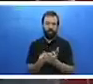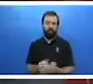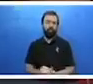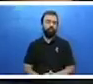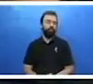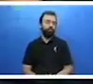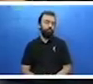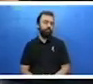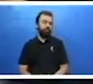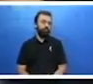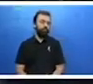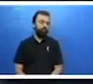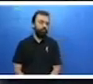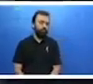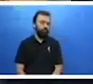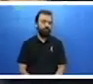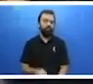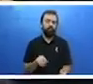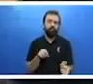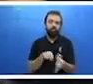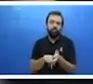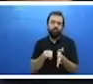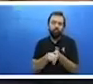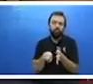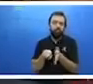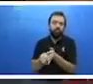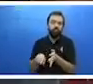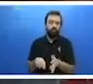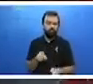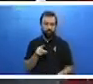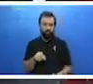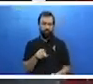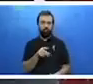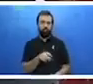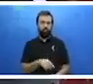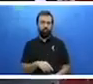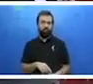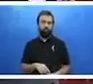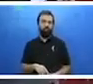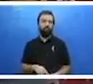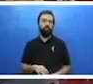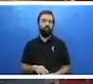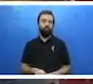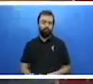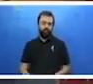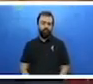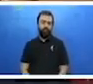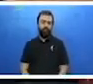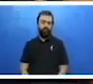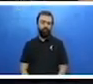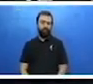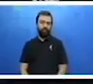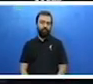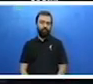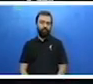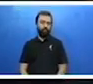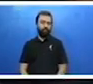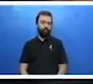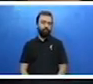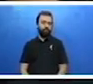terminar. Tudo bem? Tirar as dúvidas, as correções das atividades, tarefa, vocês já estão acostumados a mandar para o